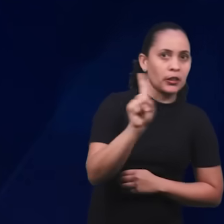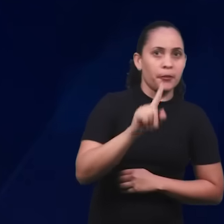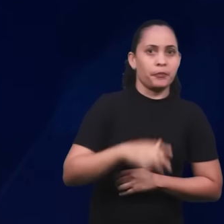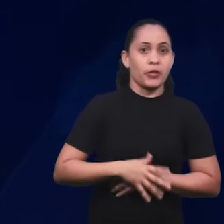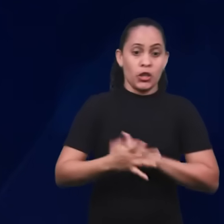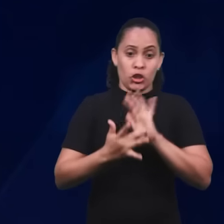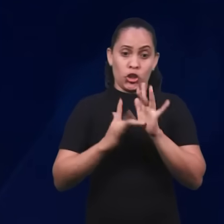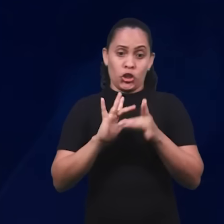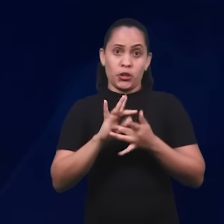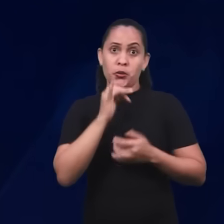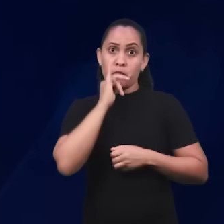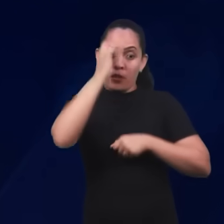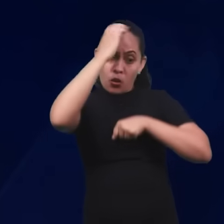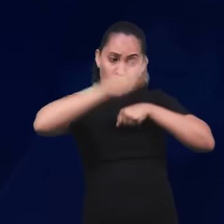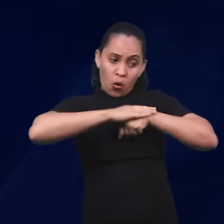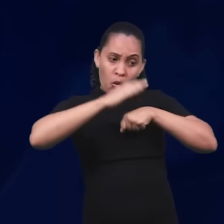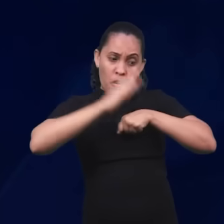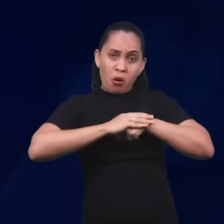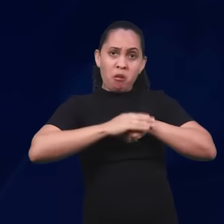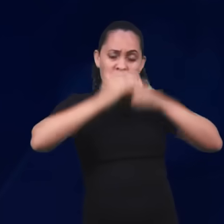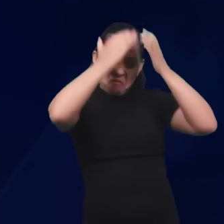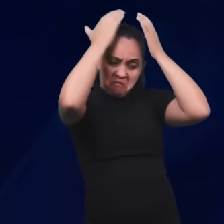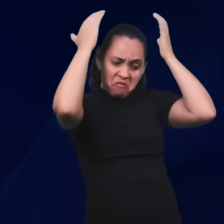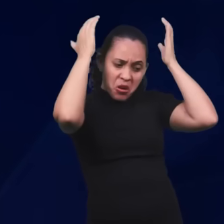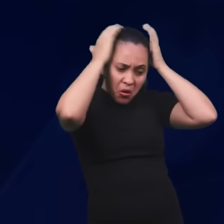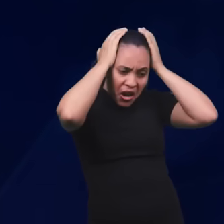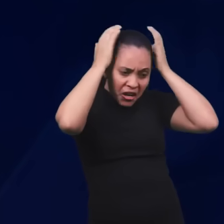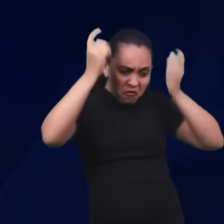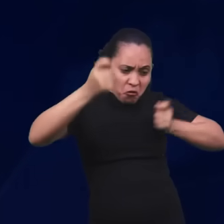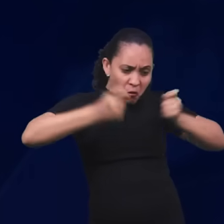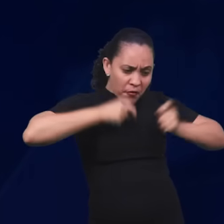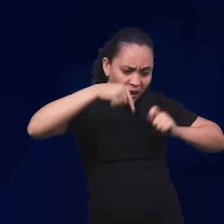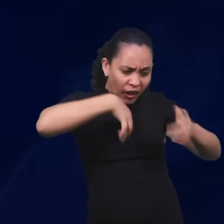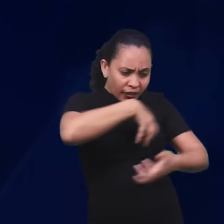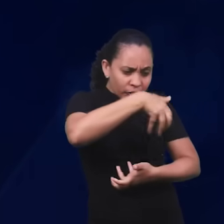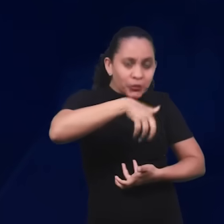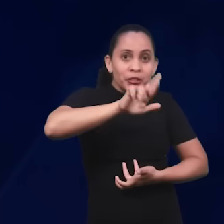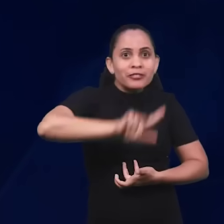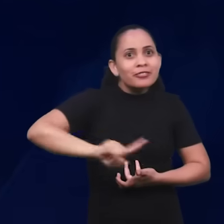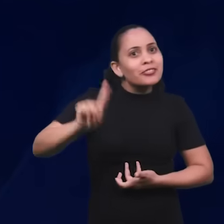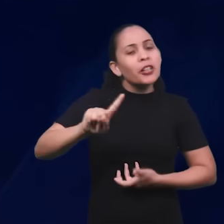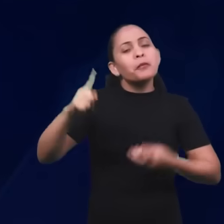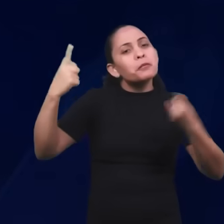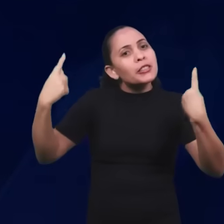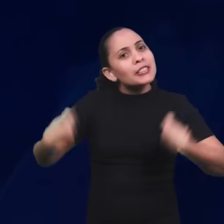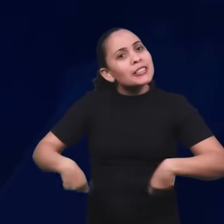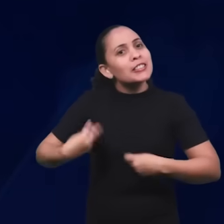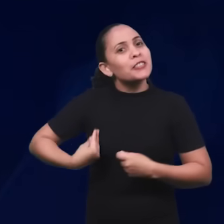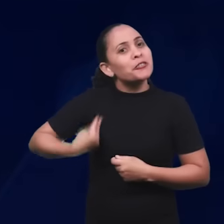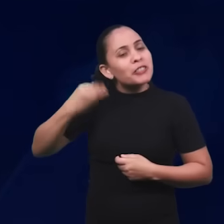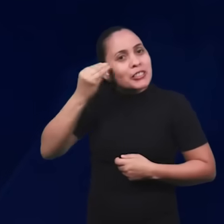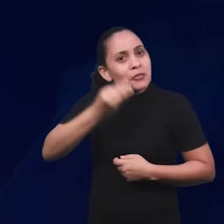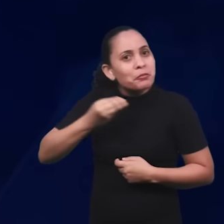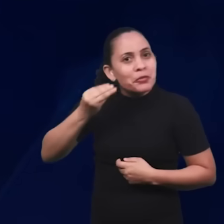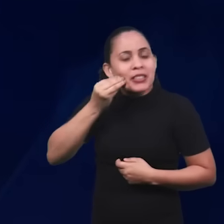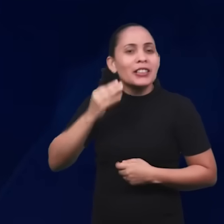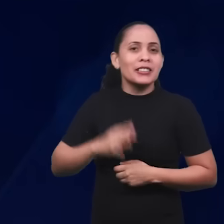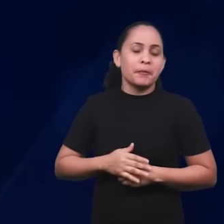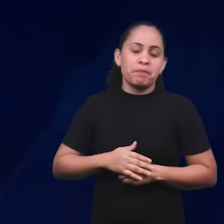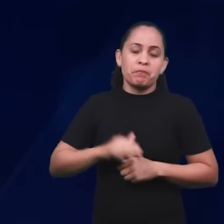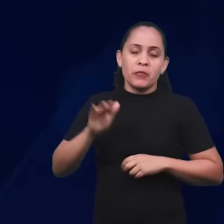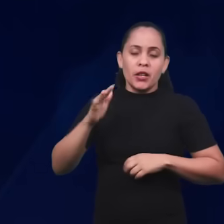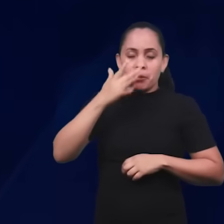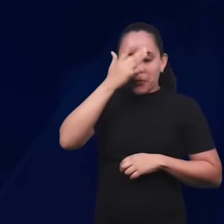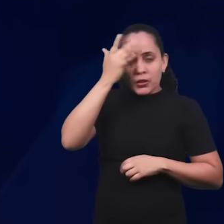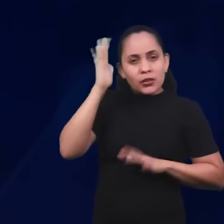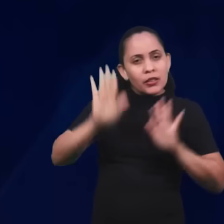Jesus disse, o meu reino não é deste mundo. A igreja, o homem, ele precisa viver essa experiência. O